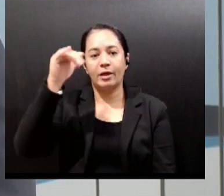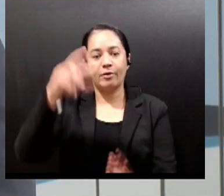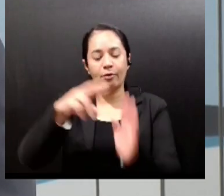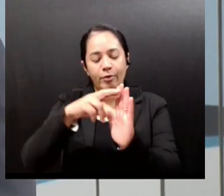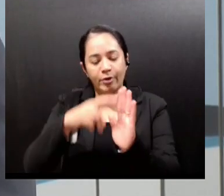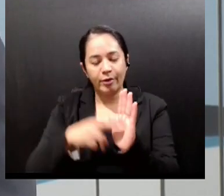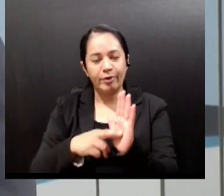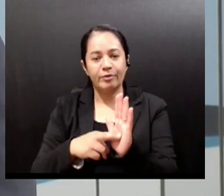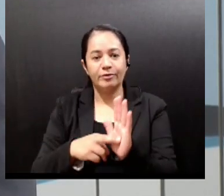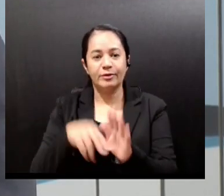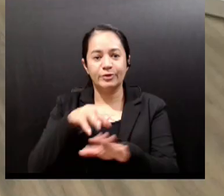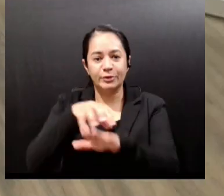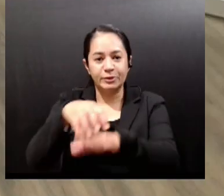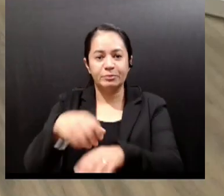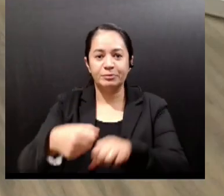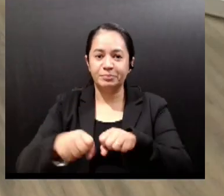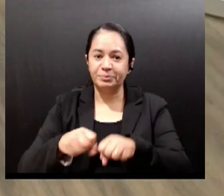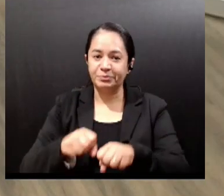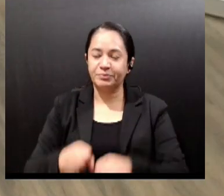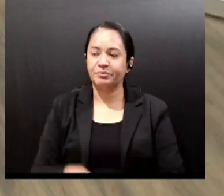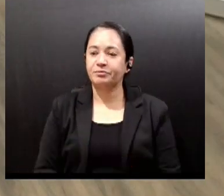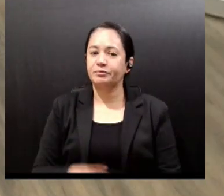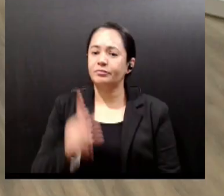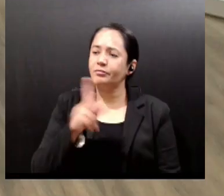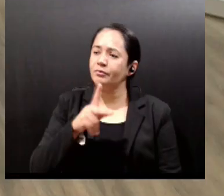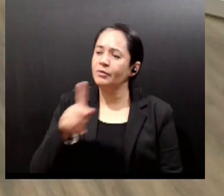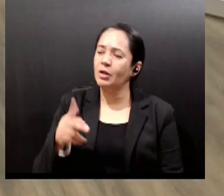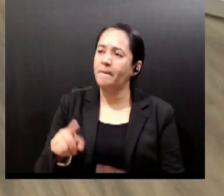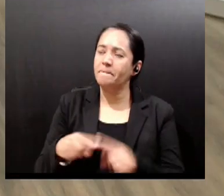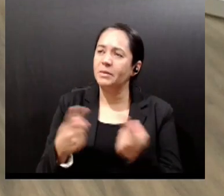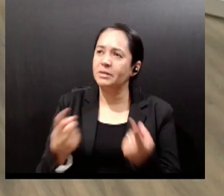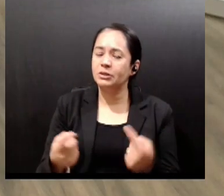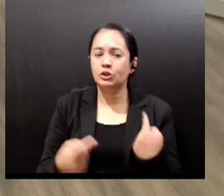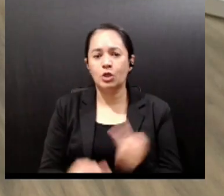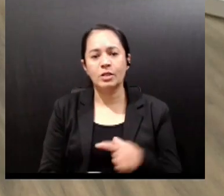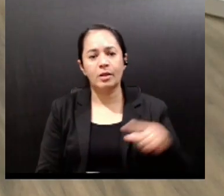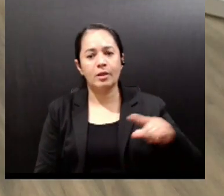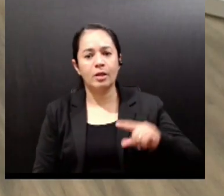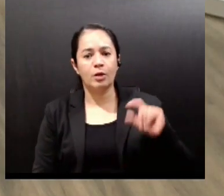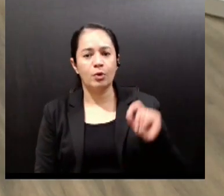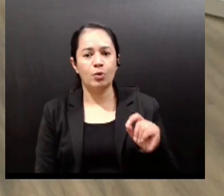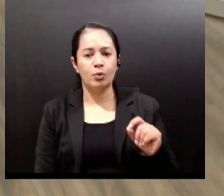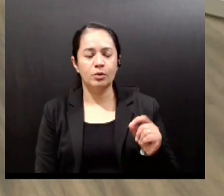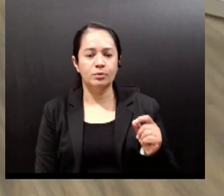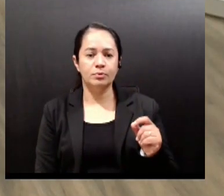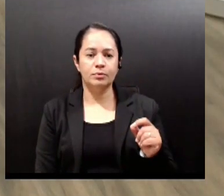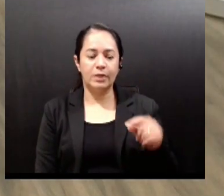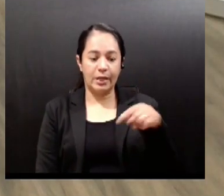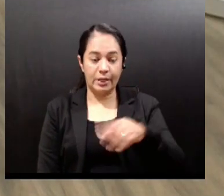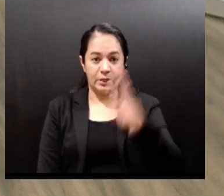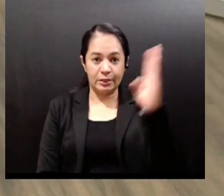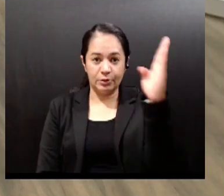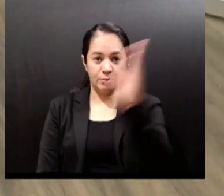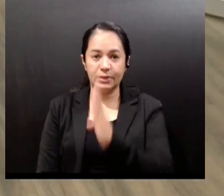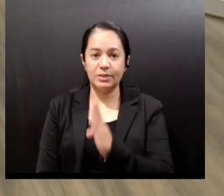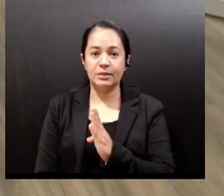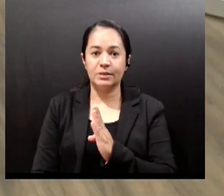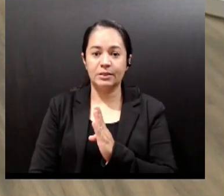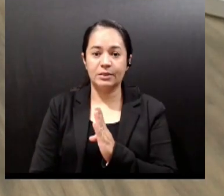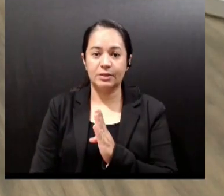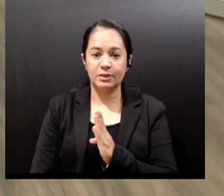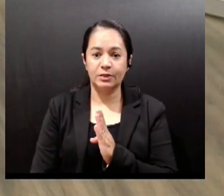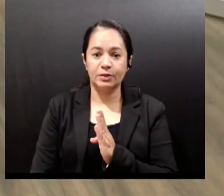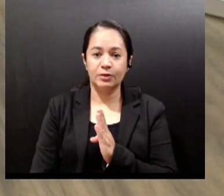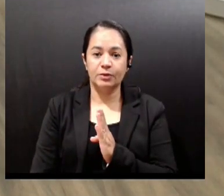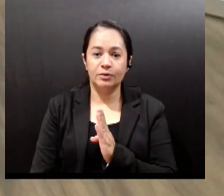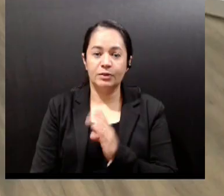motocicleta. Professor, por outro lado, nós temos uma situação que, assim, aqui no Brasil, se a gente